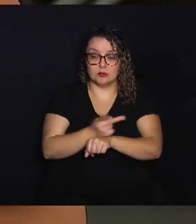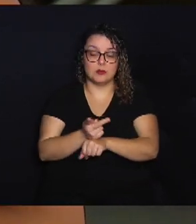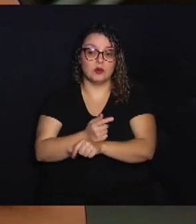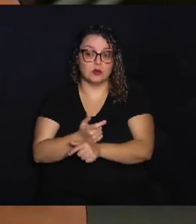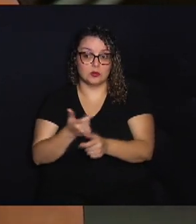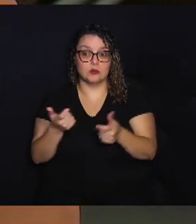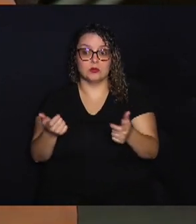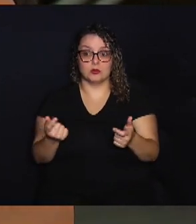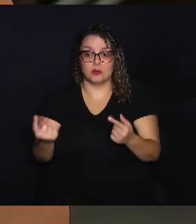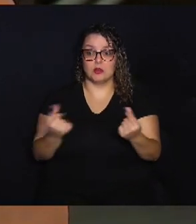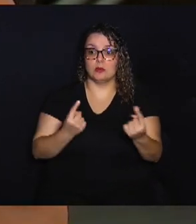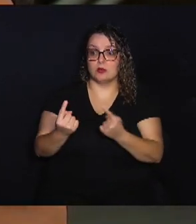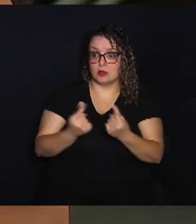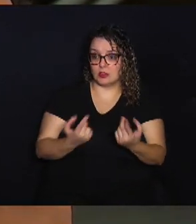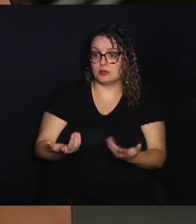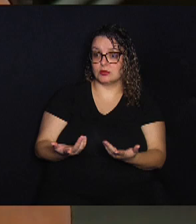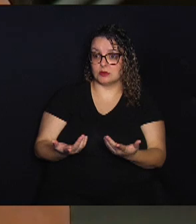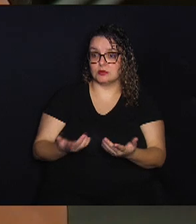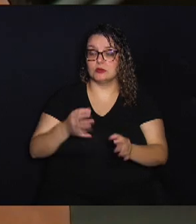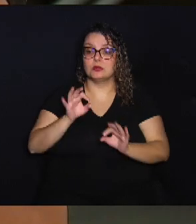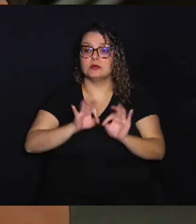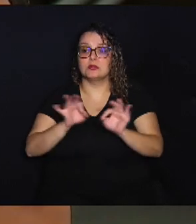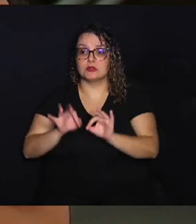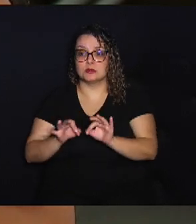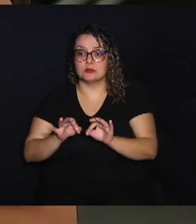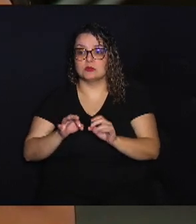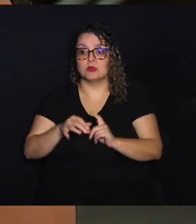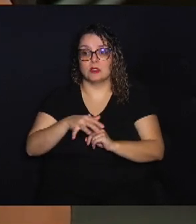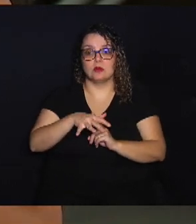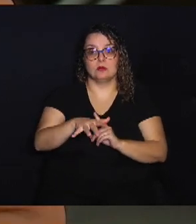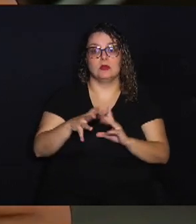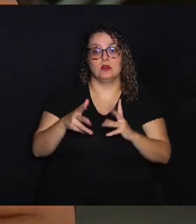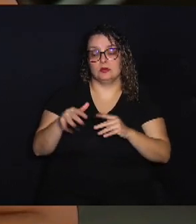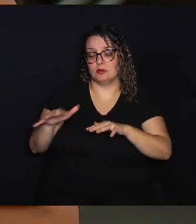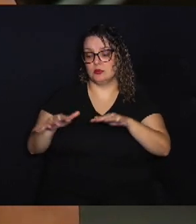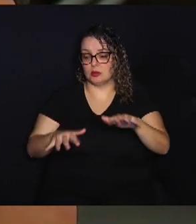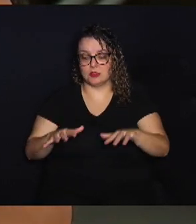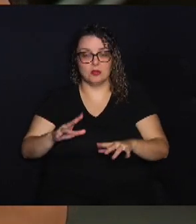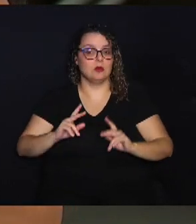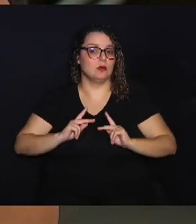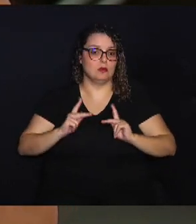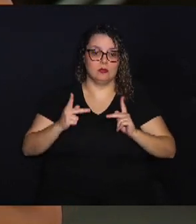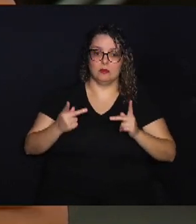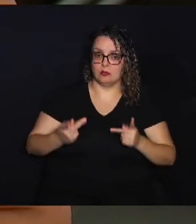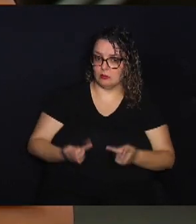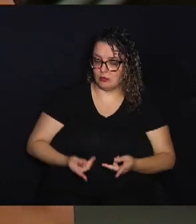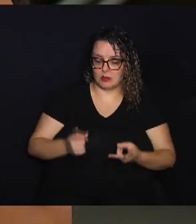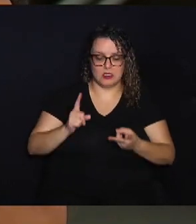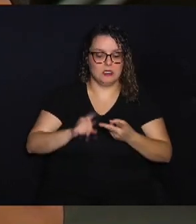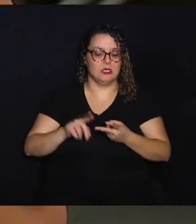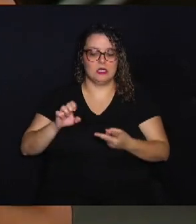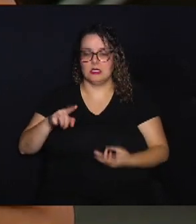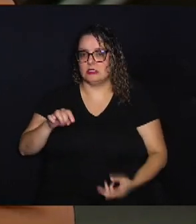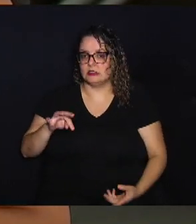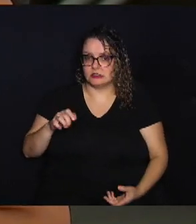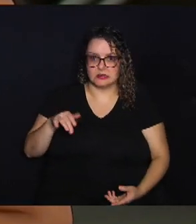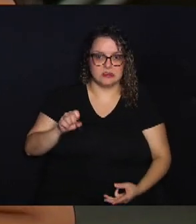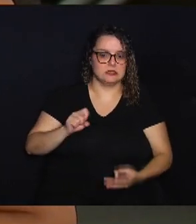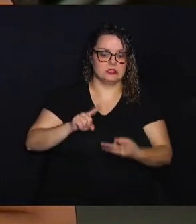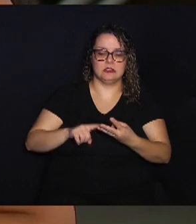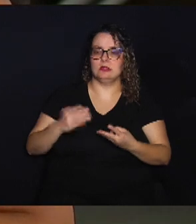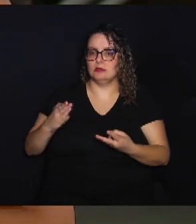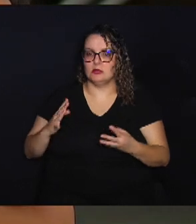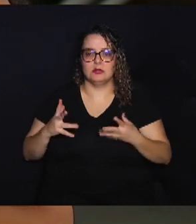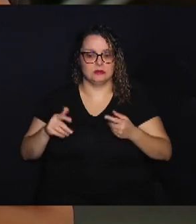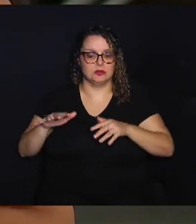grande, né, e esses projetos vão atingir todas as áreas, humanas, exatas, biológicas, todas